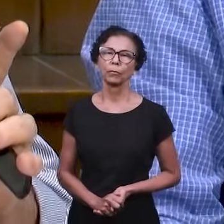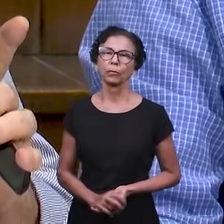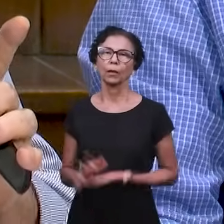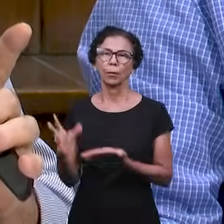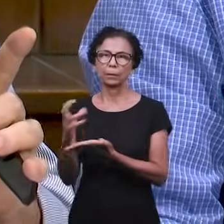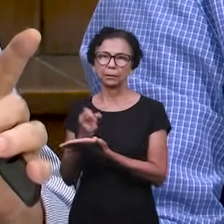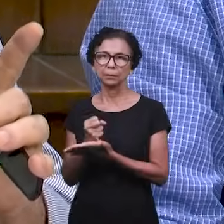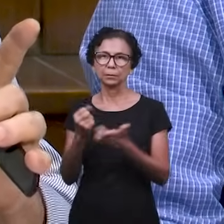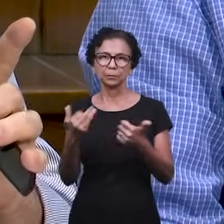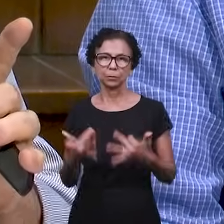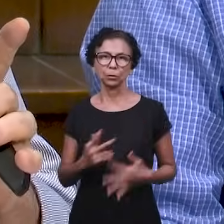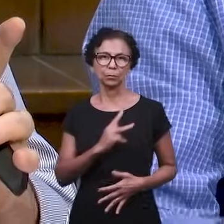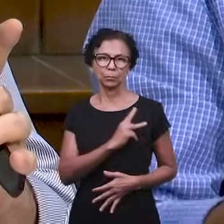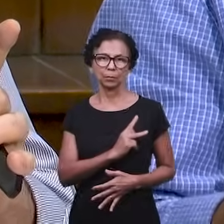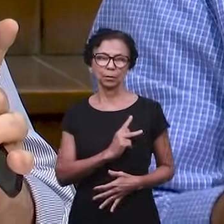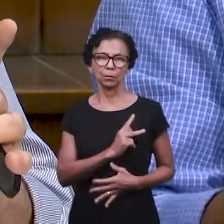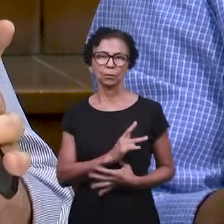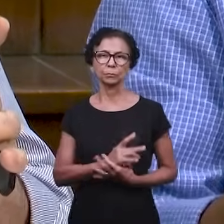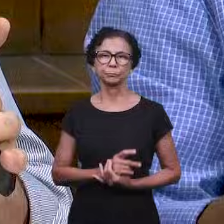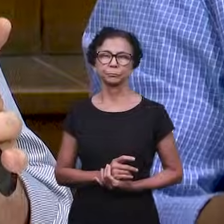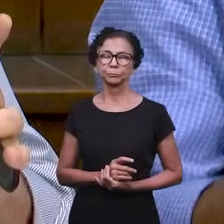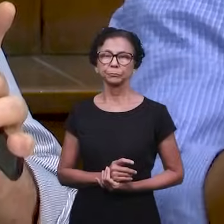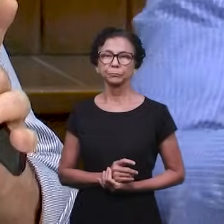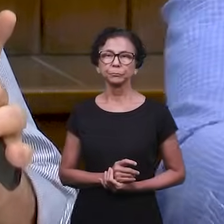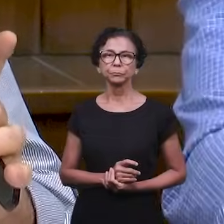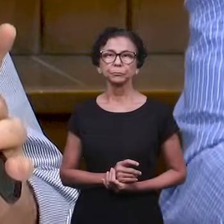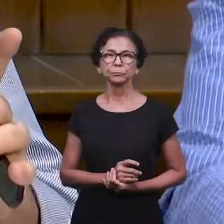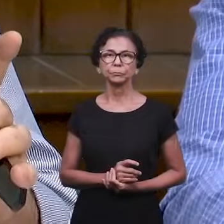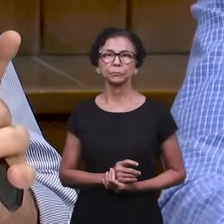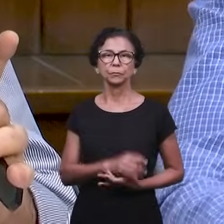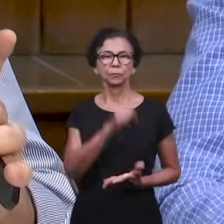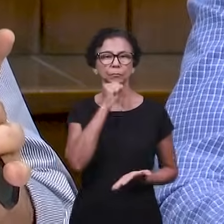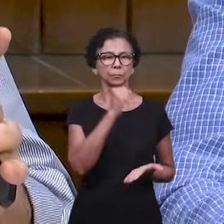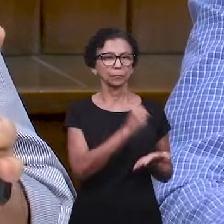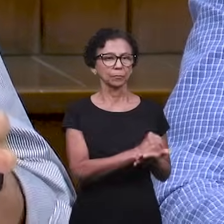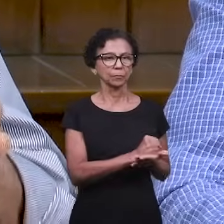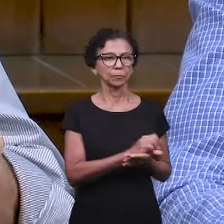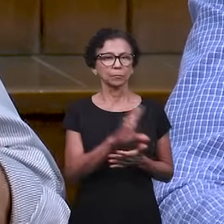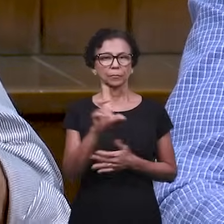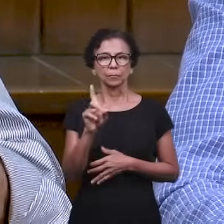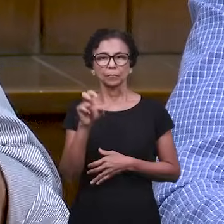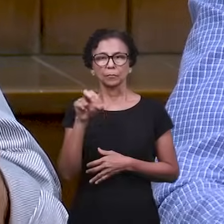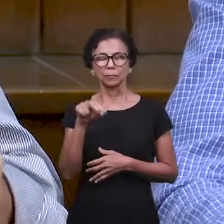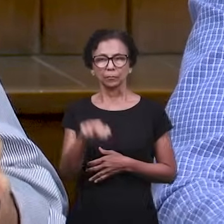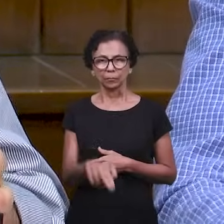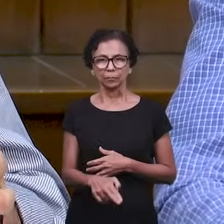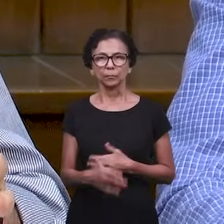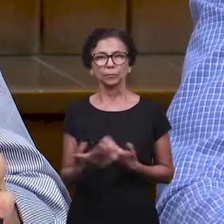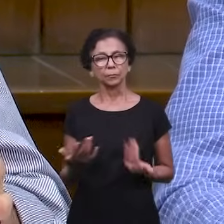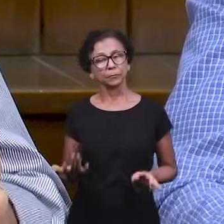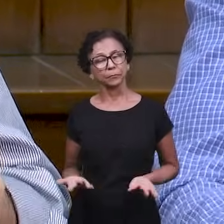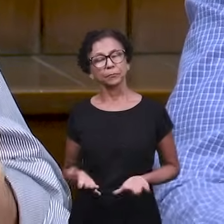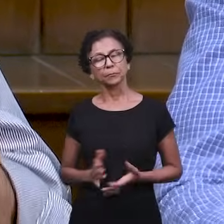arrebatamento. Agora, Daniel vai falar sobre a volta de Jesus, que para eles é o